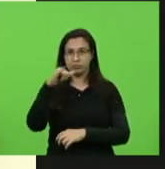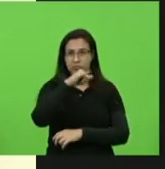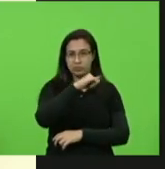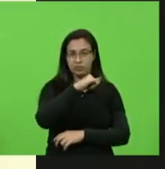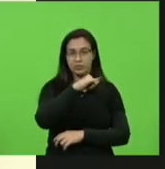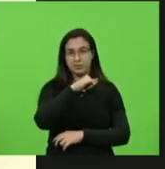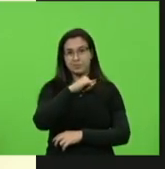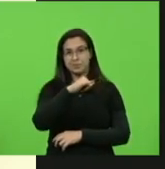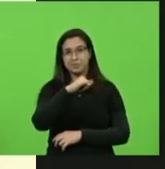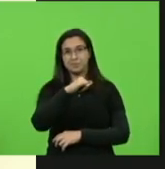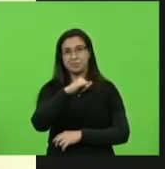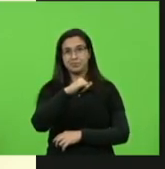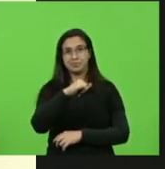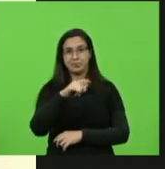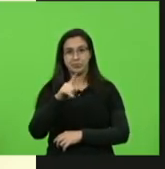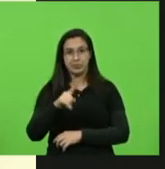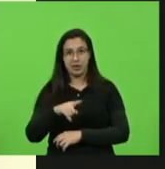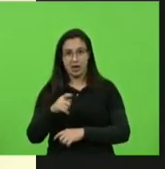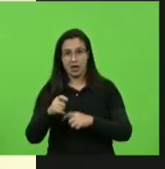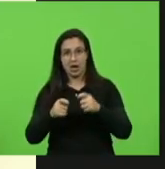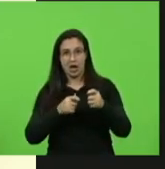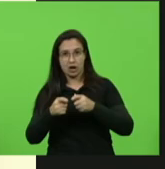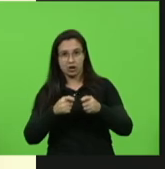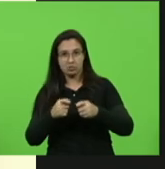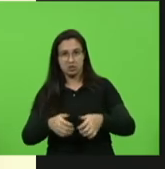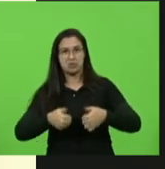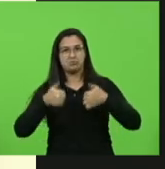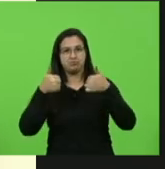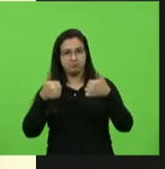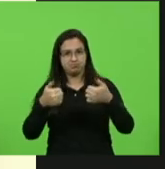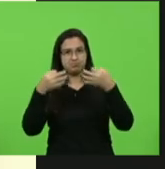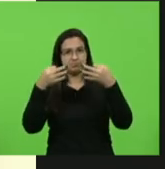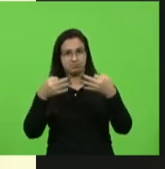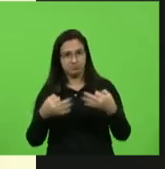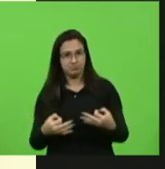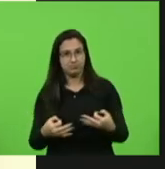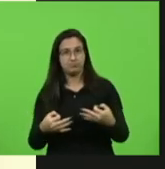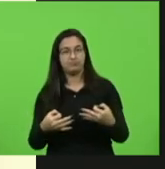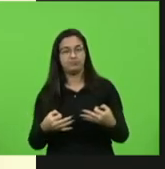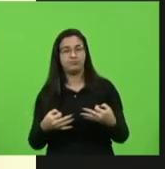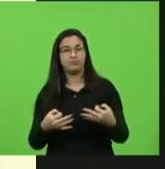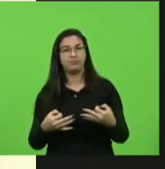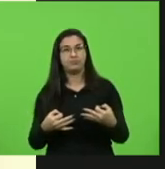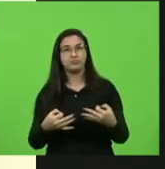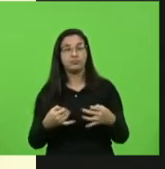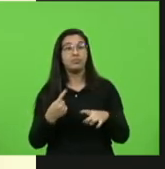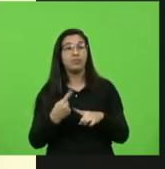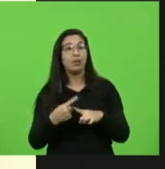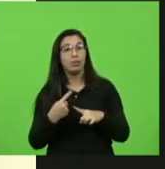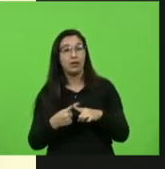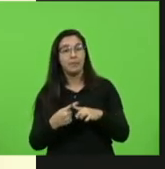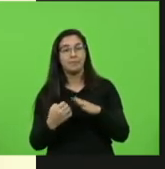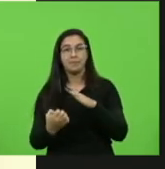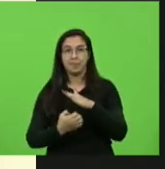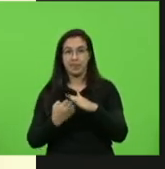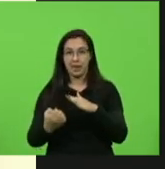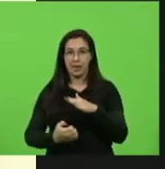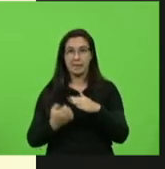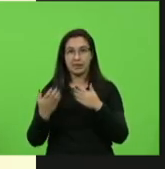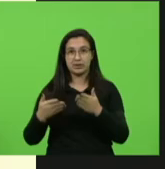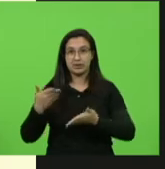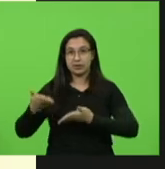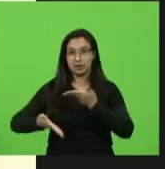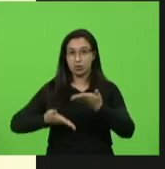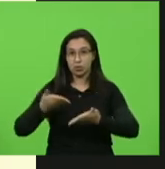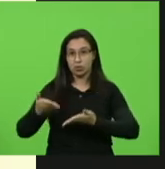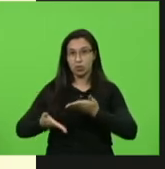o aeroporto de Florianópolis é bem administrado? É bem administrado porque a empresa que cuida do centro de eventos,